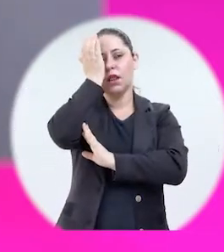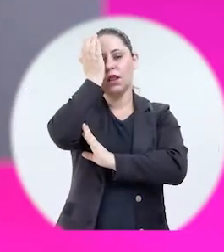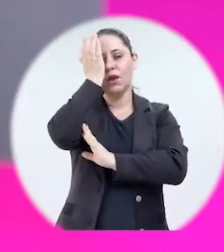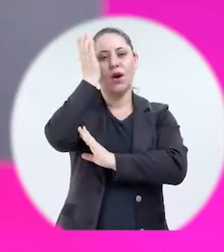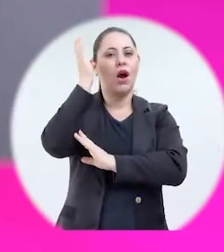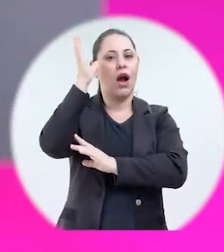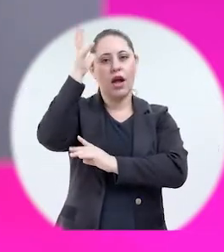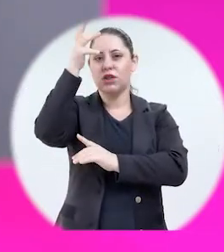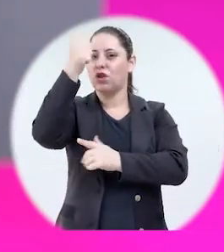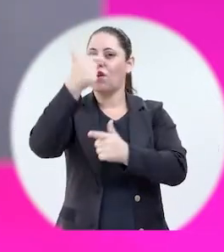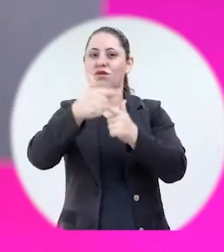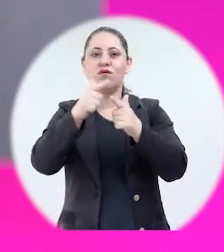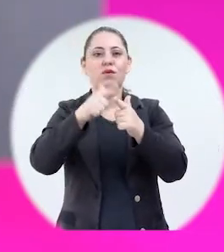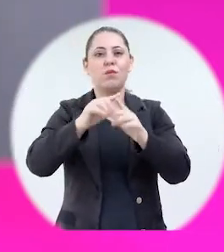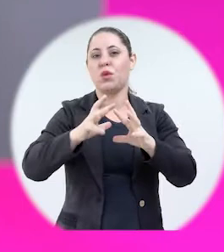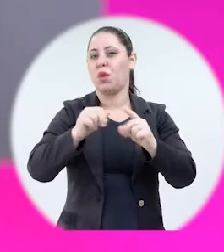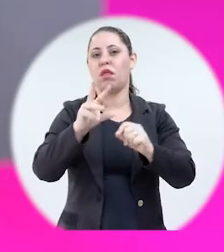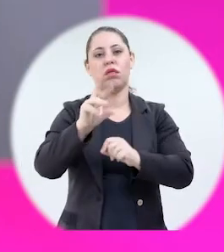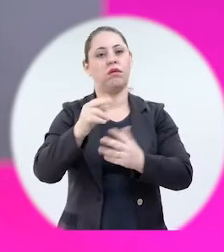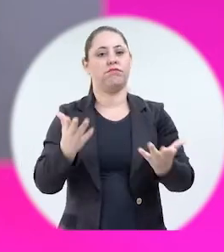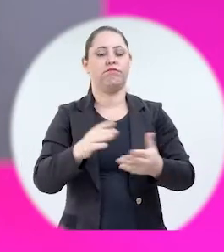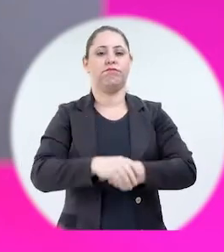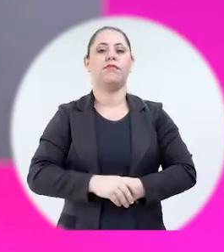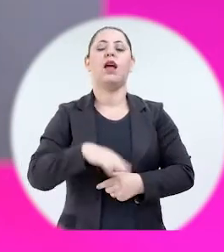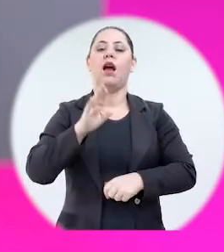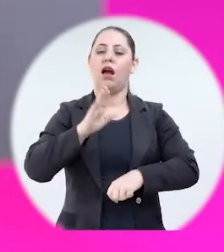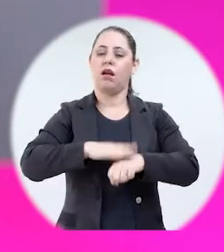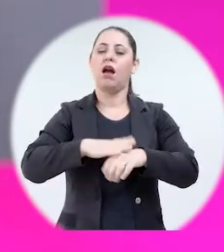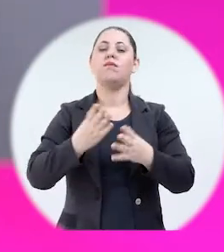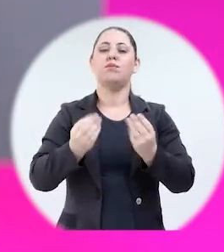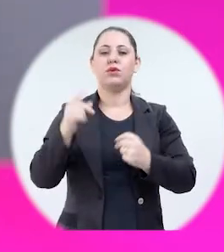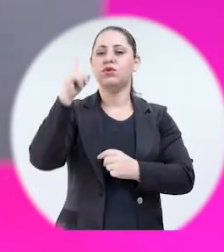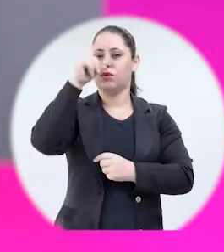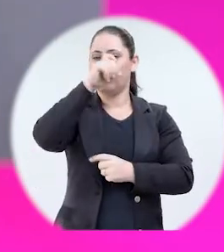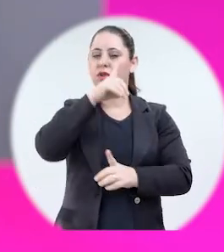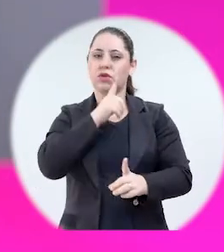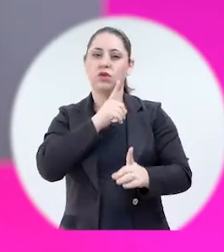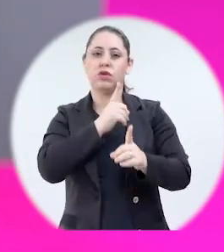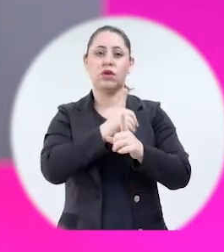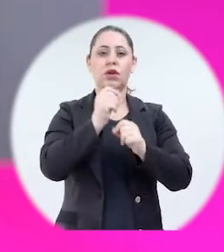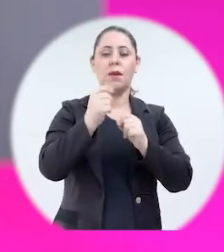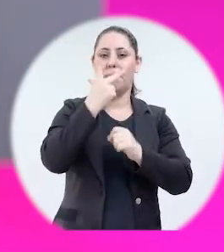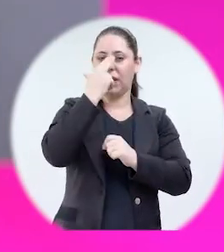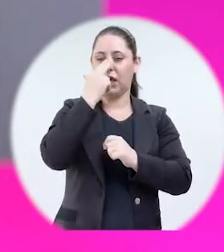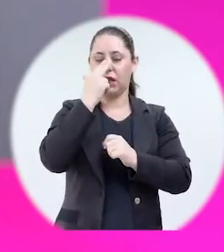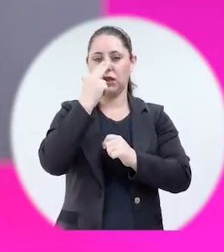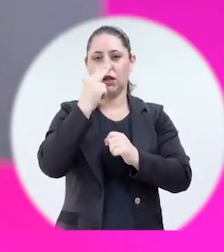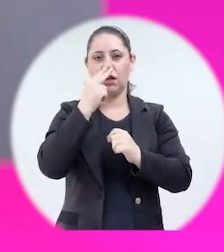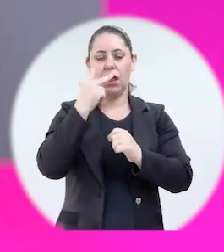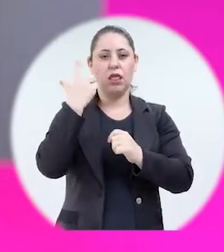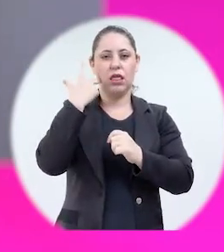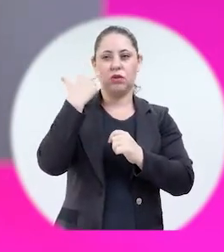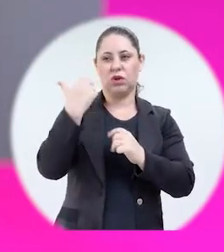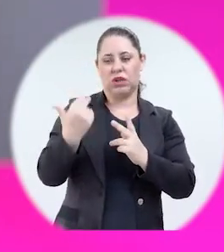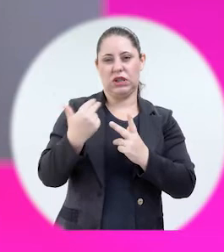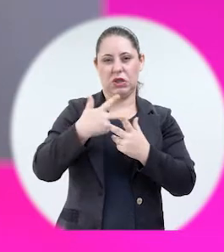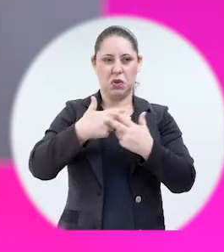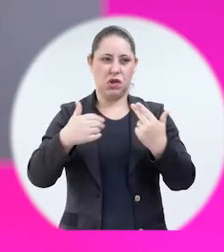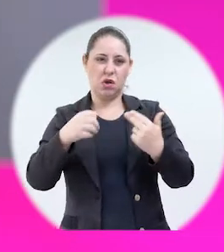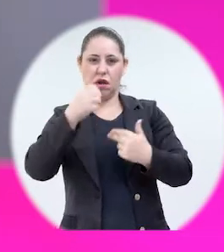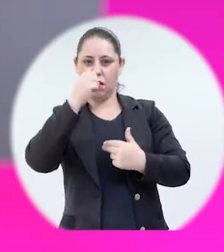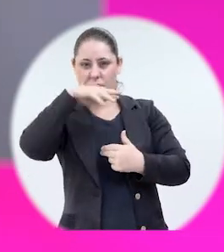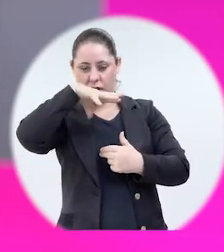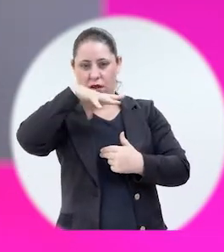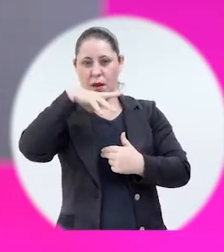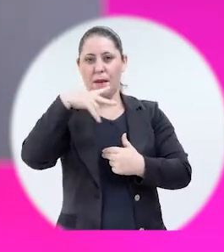Penha não vai dar conta se a gente não mudar isso. Então, ainda é muito difícil de reconhecer. Eu acho que é essa invisibilidade e essa naturalização, né?